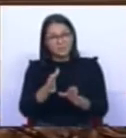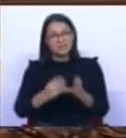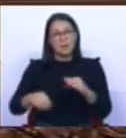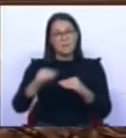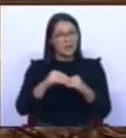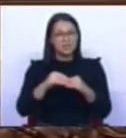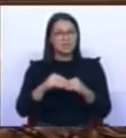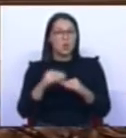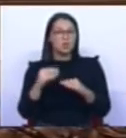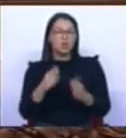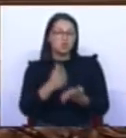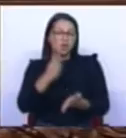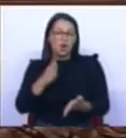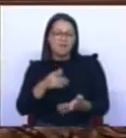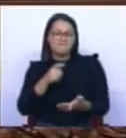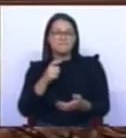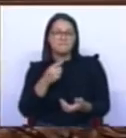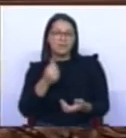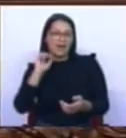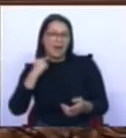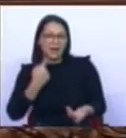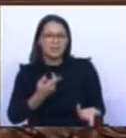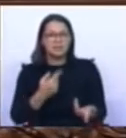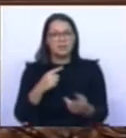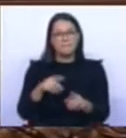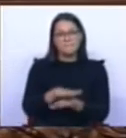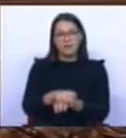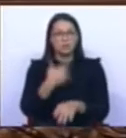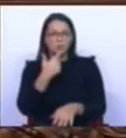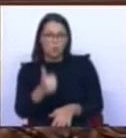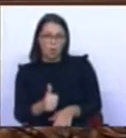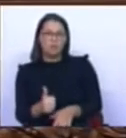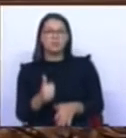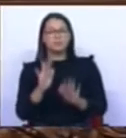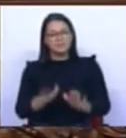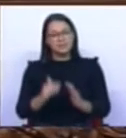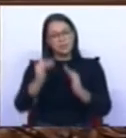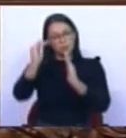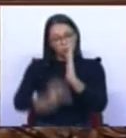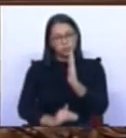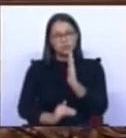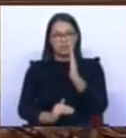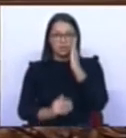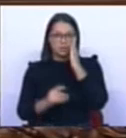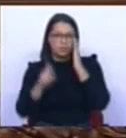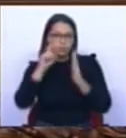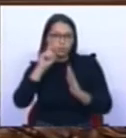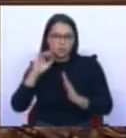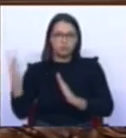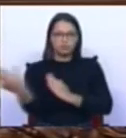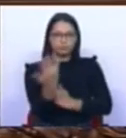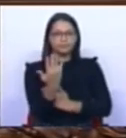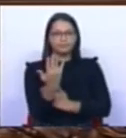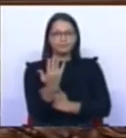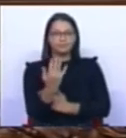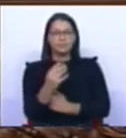intensiva. Incentivar a produção local para as necessidades de consumo local para diminuir a pegada ecológica. A preservação da floresta é também um importante